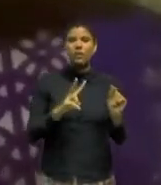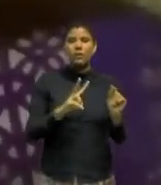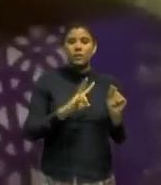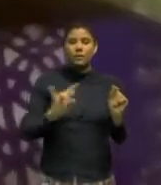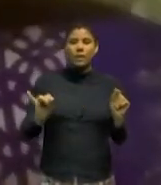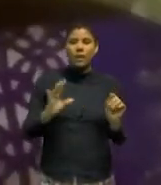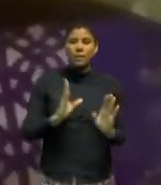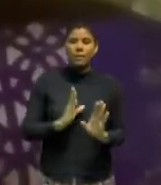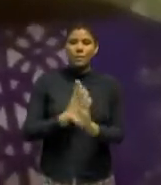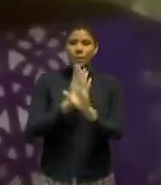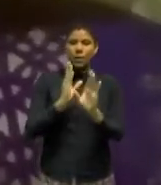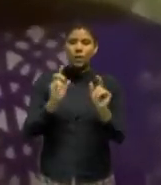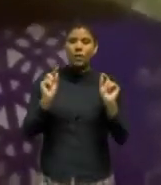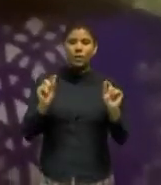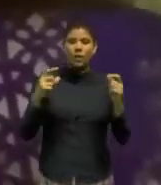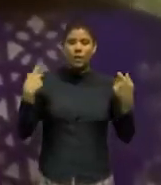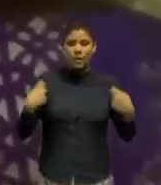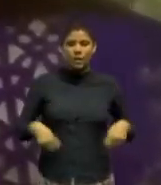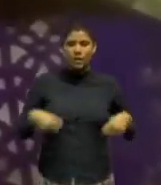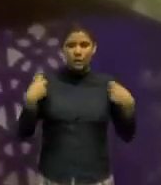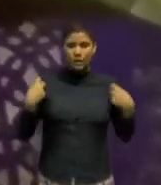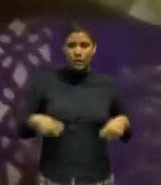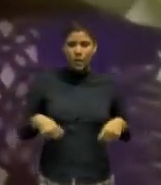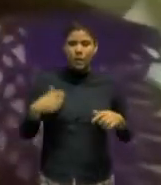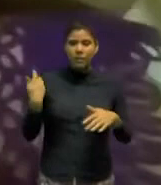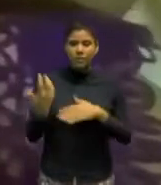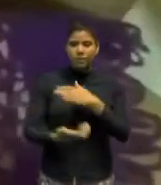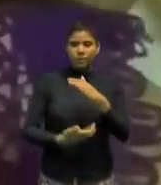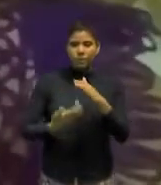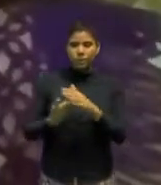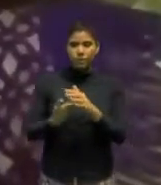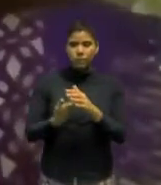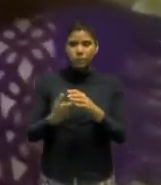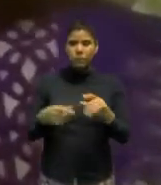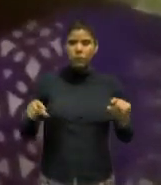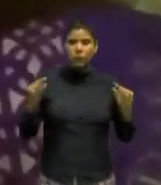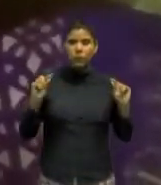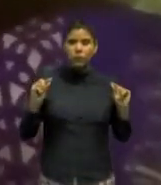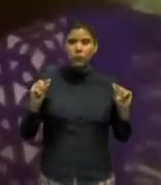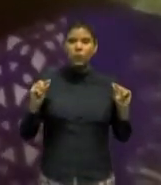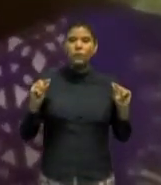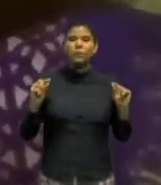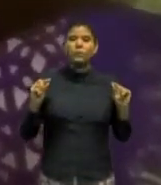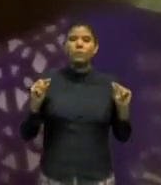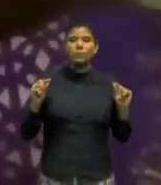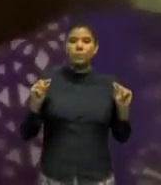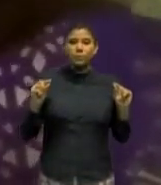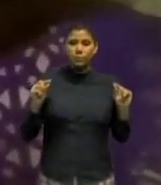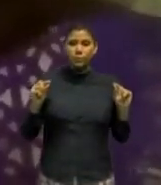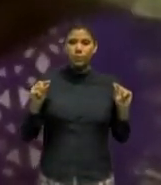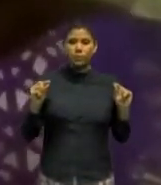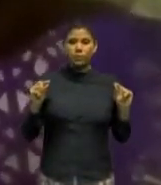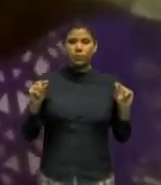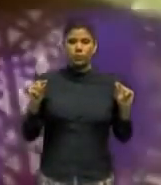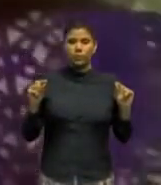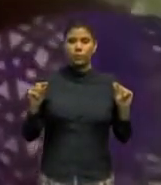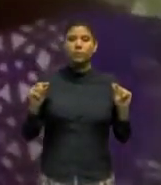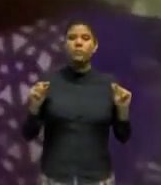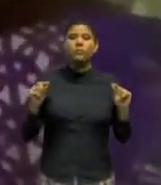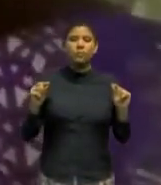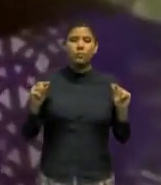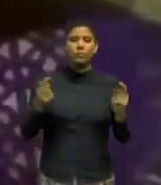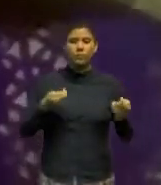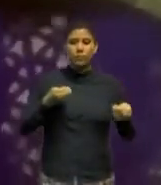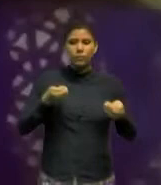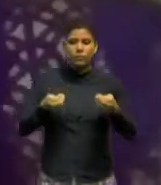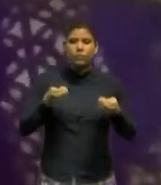função da necessidade dos empresários de reduzirem custos com o pessoal e assim colocarem